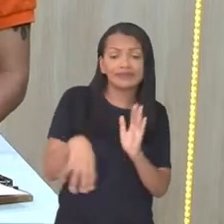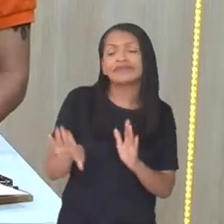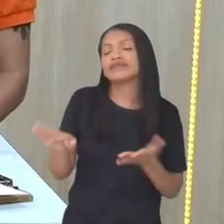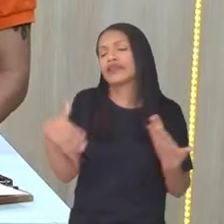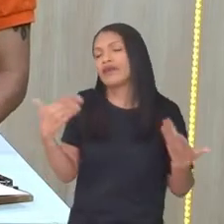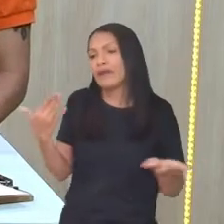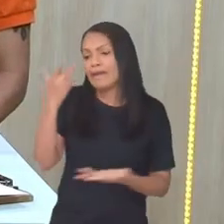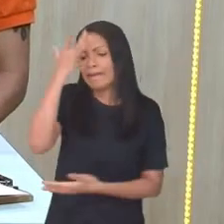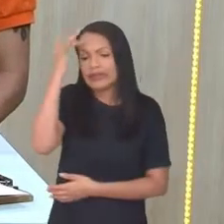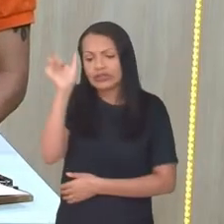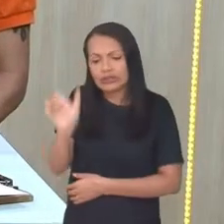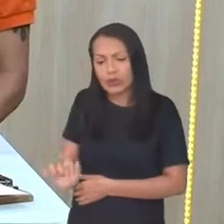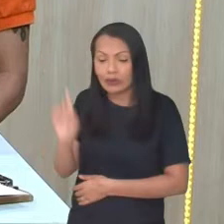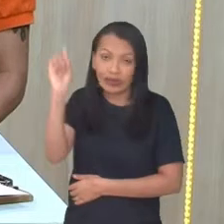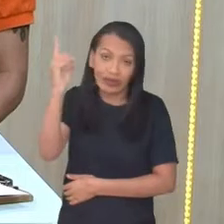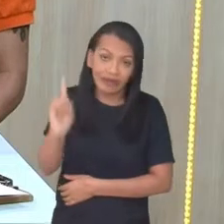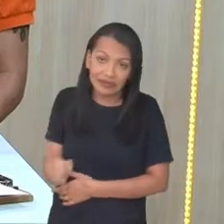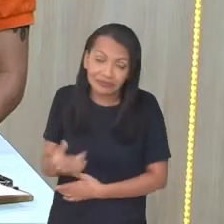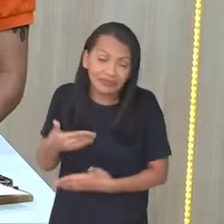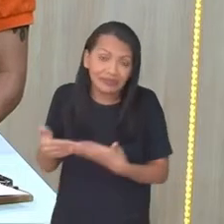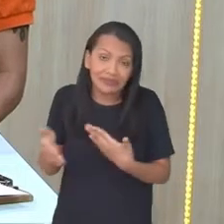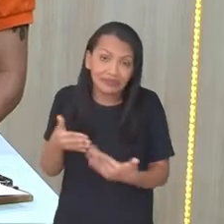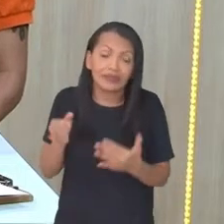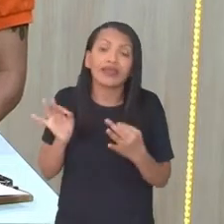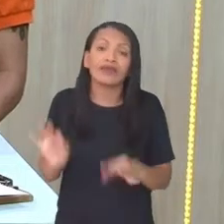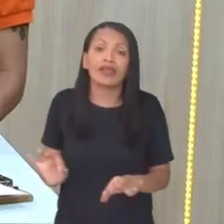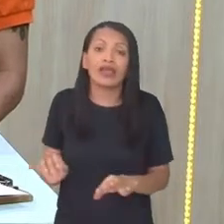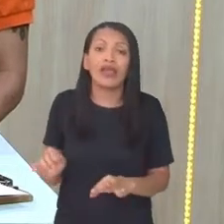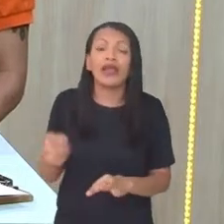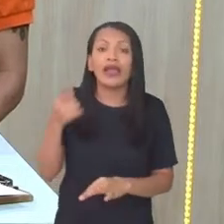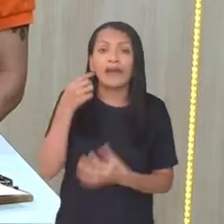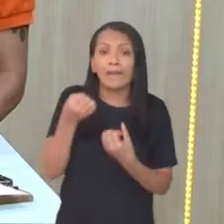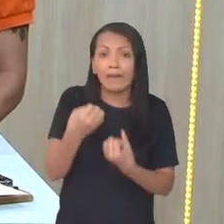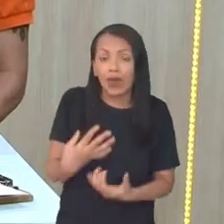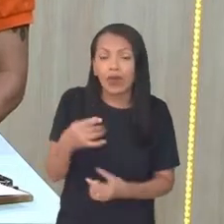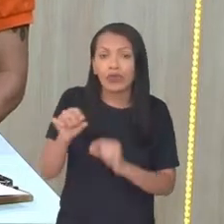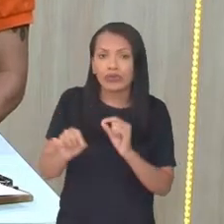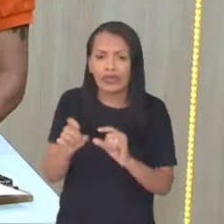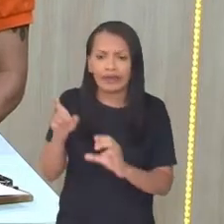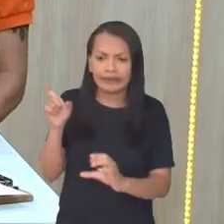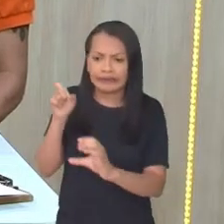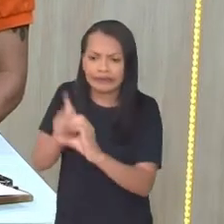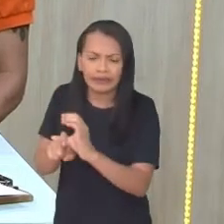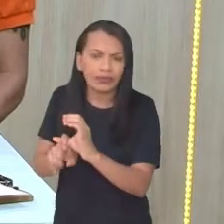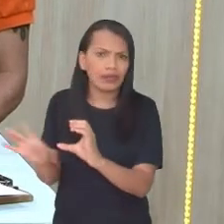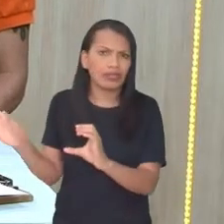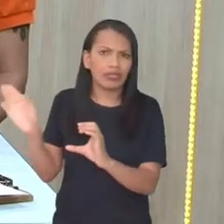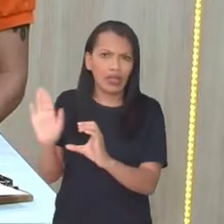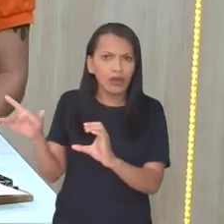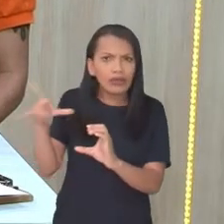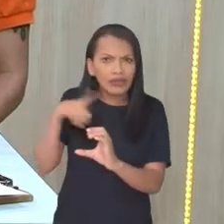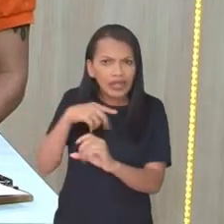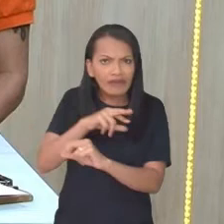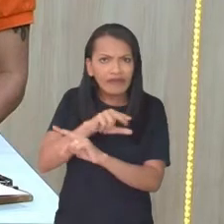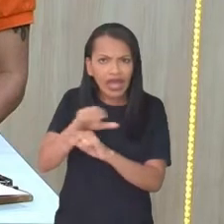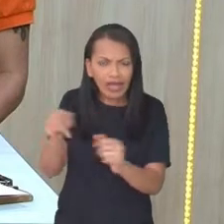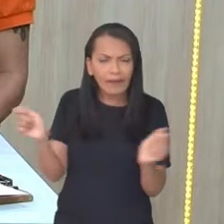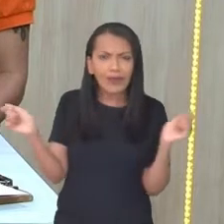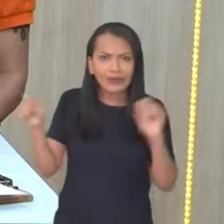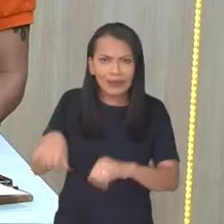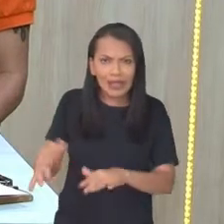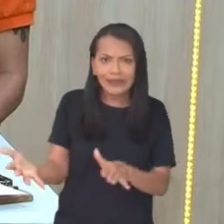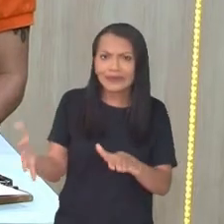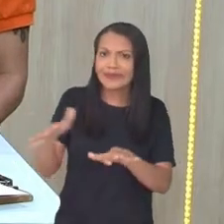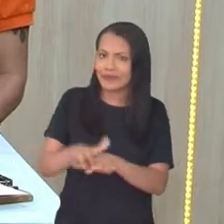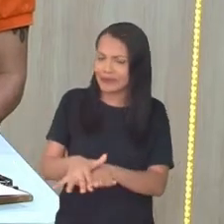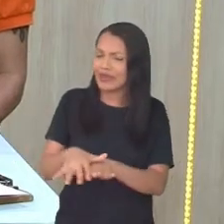a deficiência que for, ela tem esse estado perene de dependência, e não é isso. Existem várias formas de inclusão